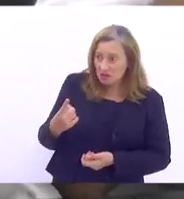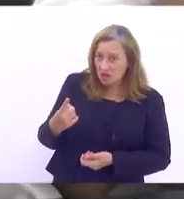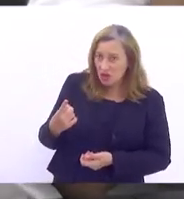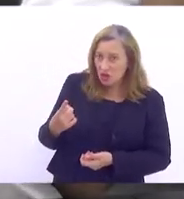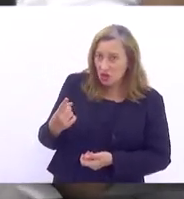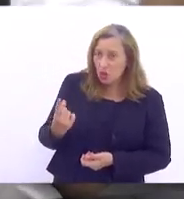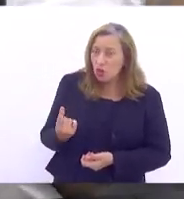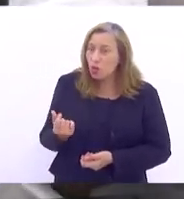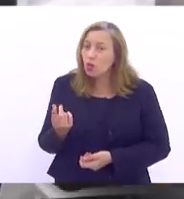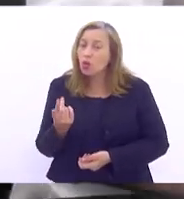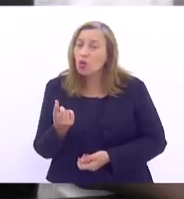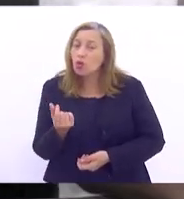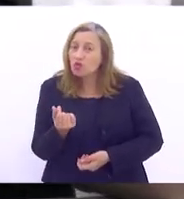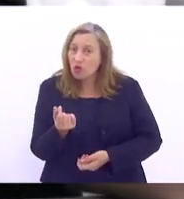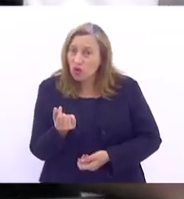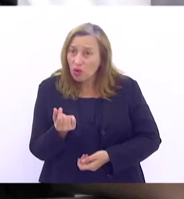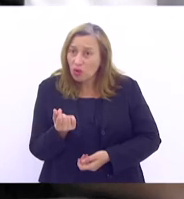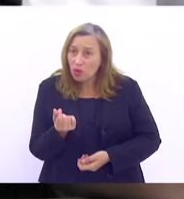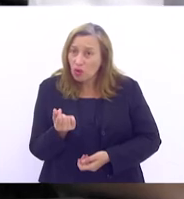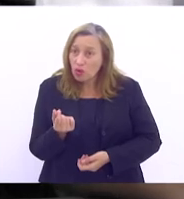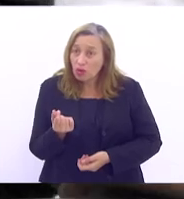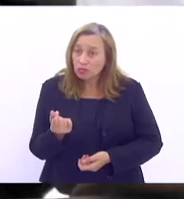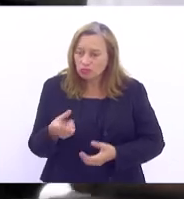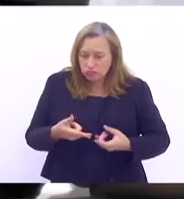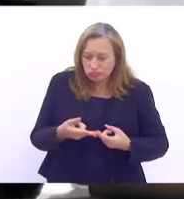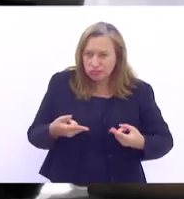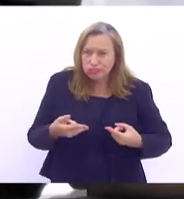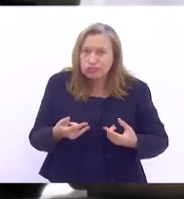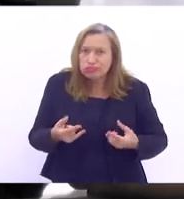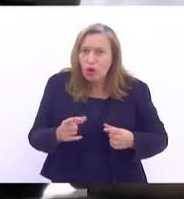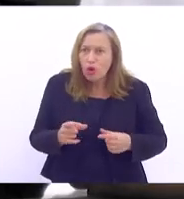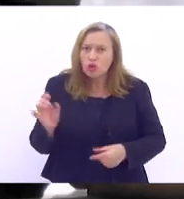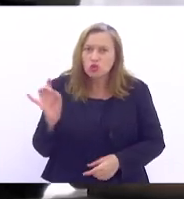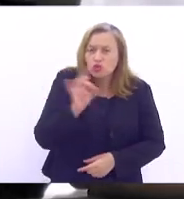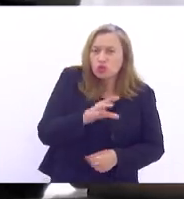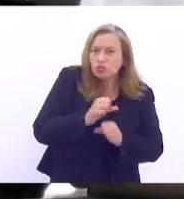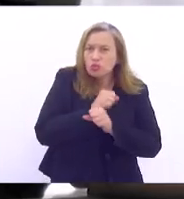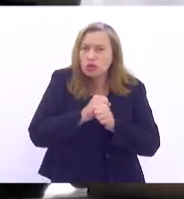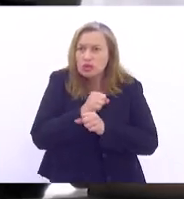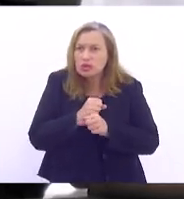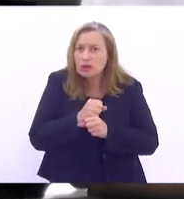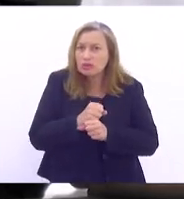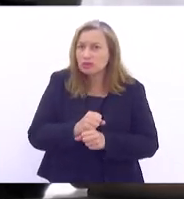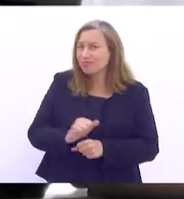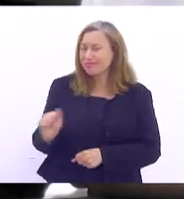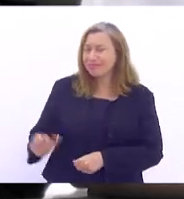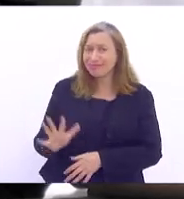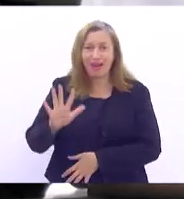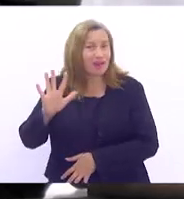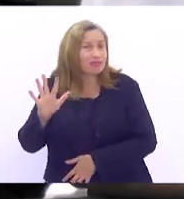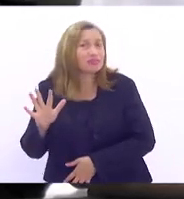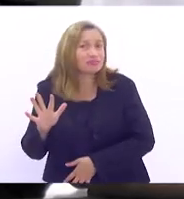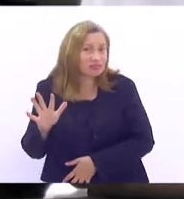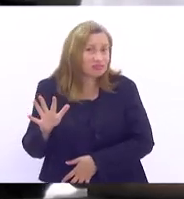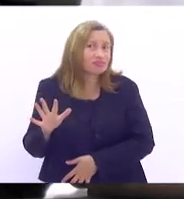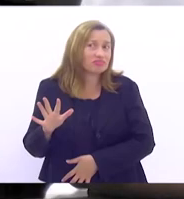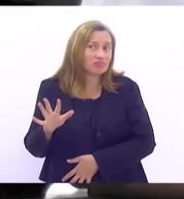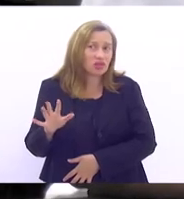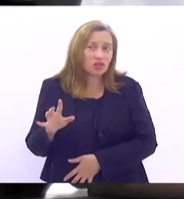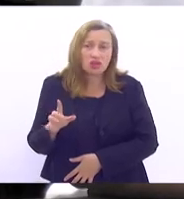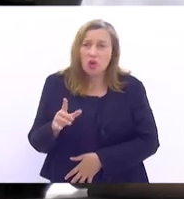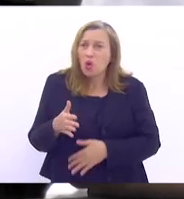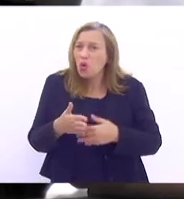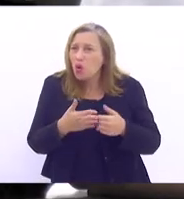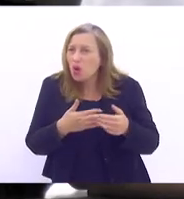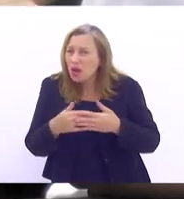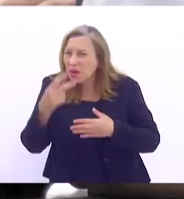últimos anos, os ingressos, inclusive, isso é uma outra discussão que a gente tem, tão excludentes, que não é para qualquer